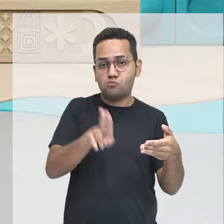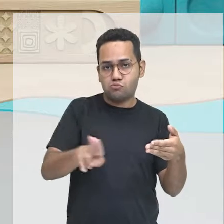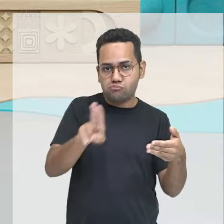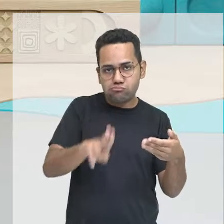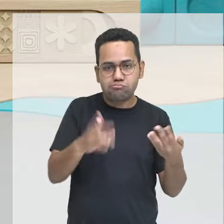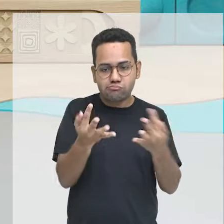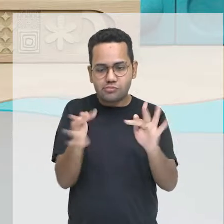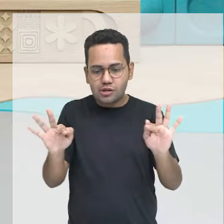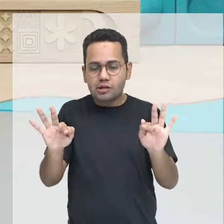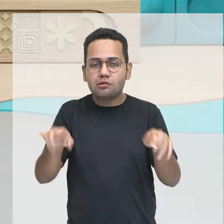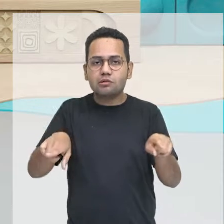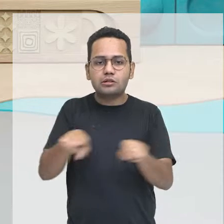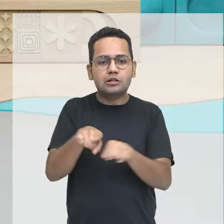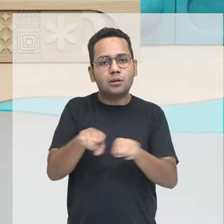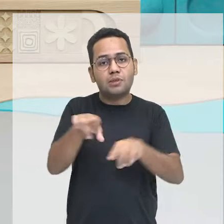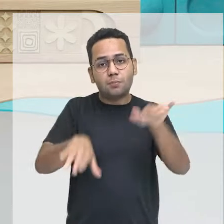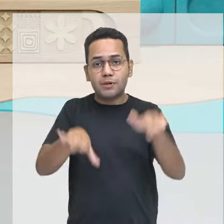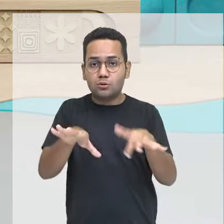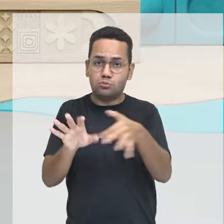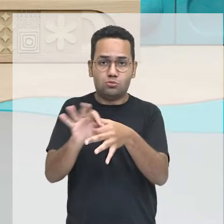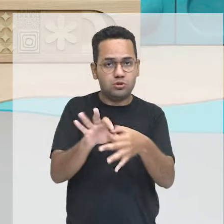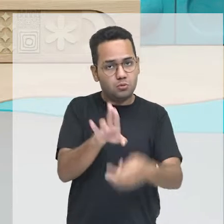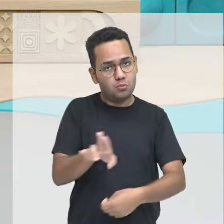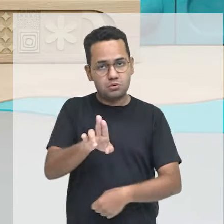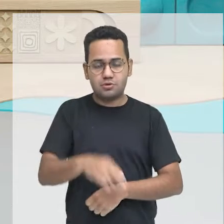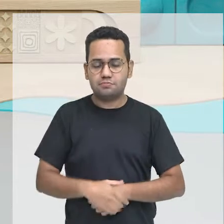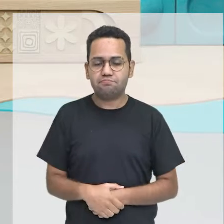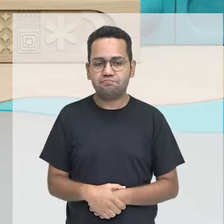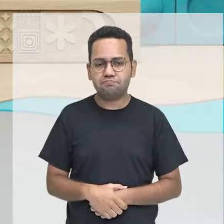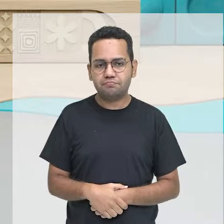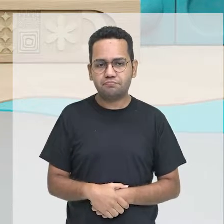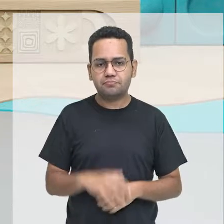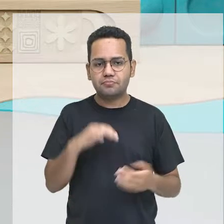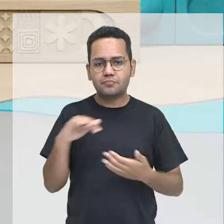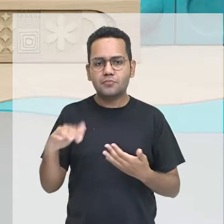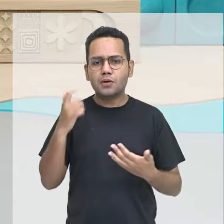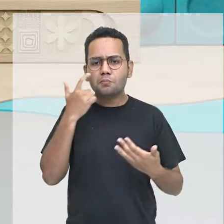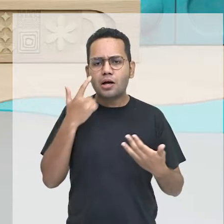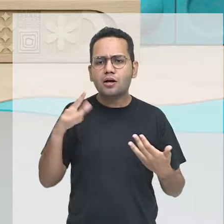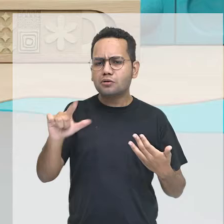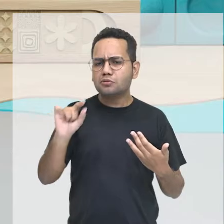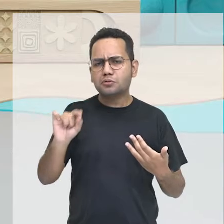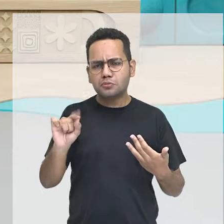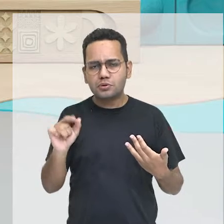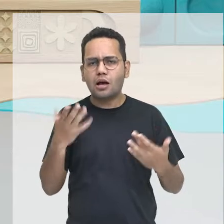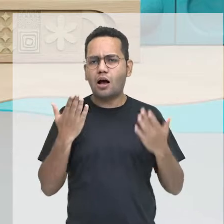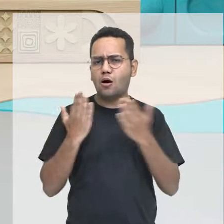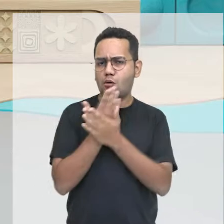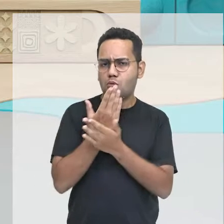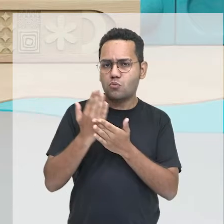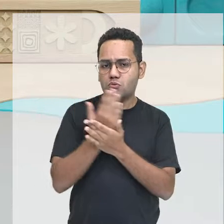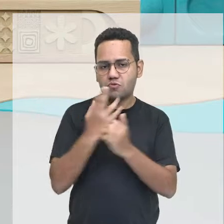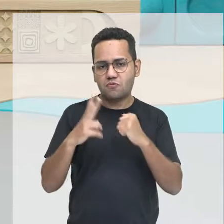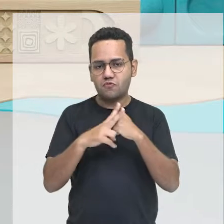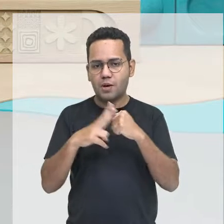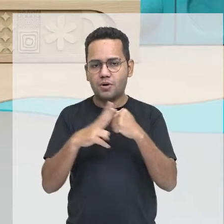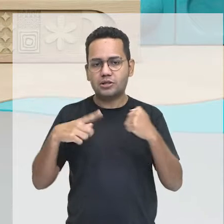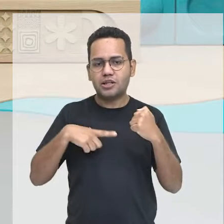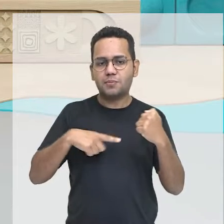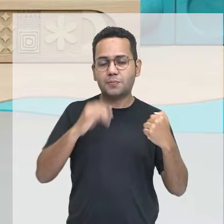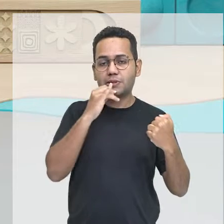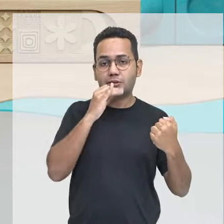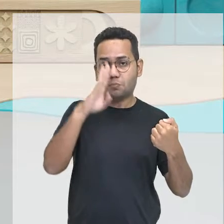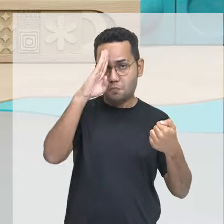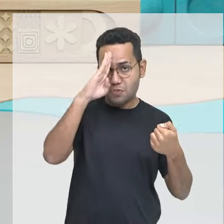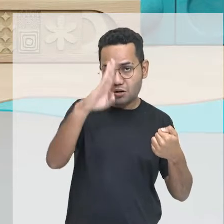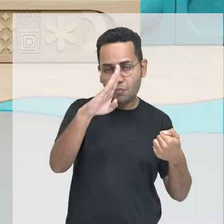também em situações específicas. Os verbos modais, então, é uma classificação de verbos. Tem alguns verbos, a gente vai trabalhar aqueles principais,